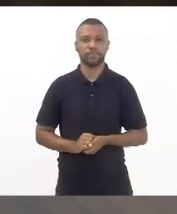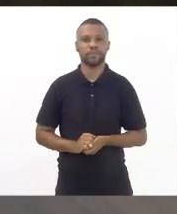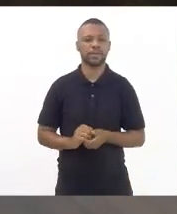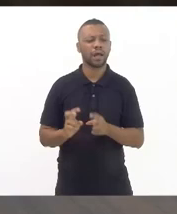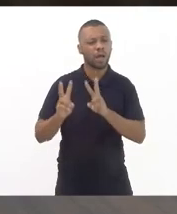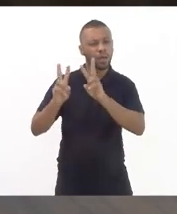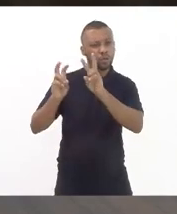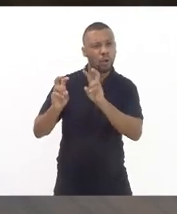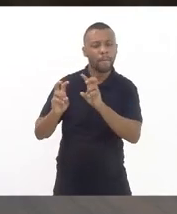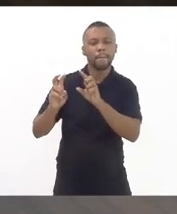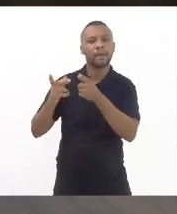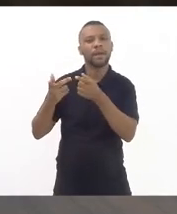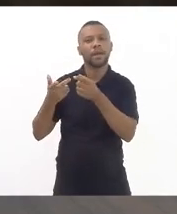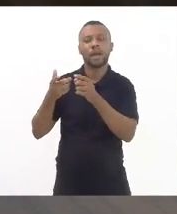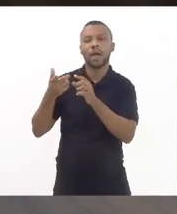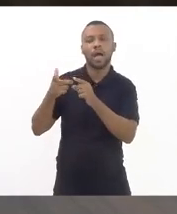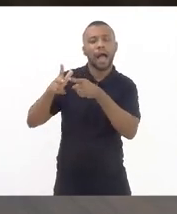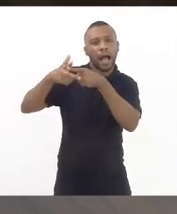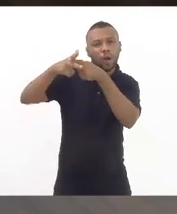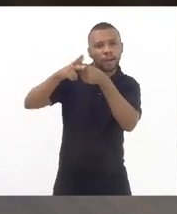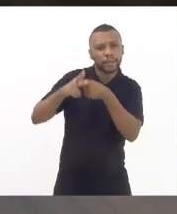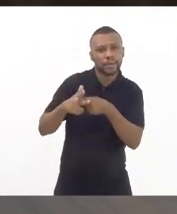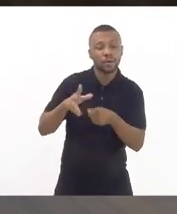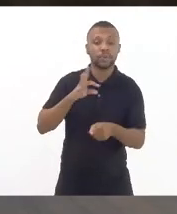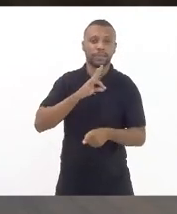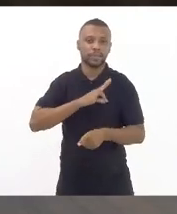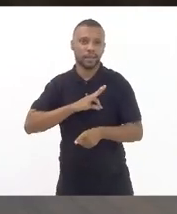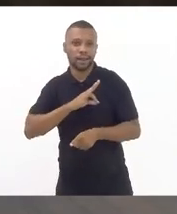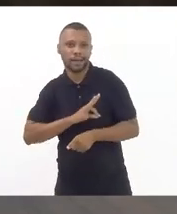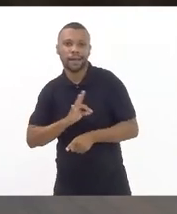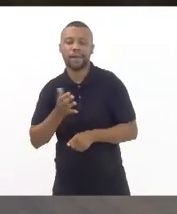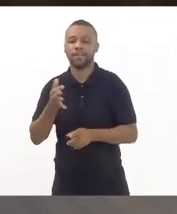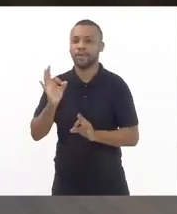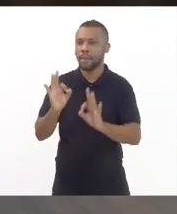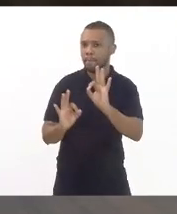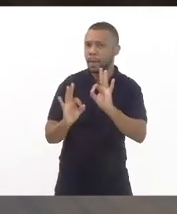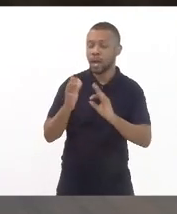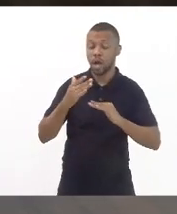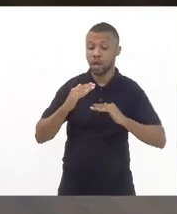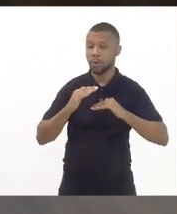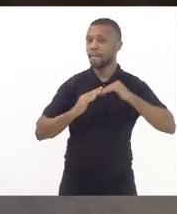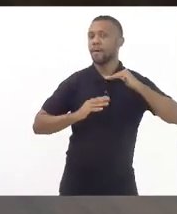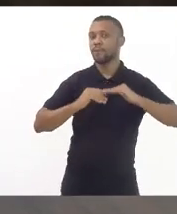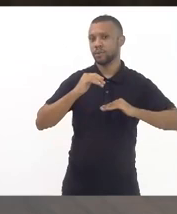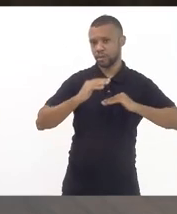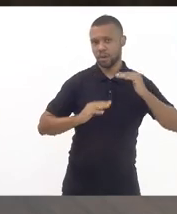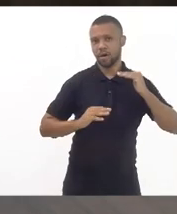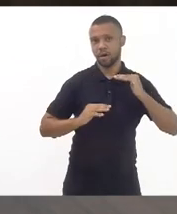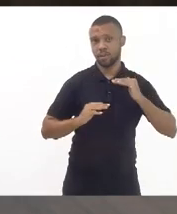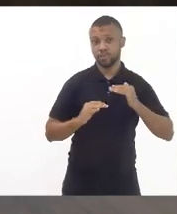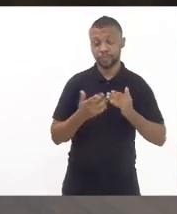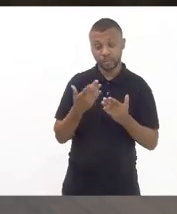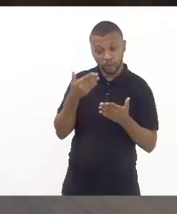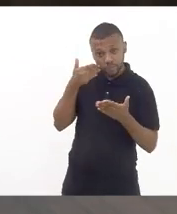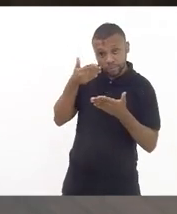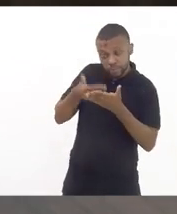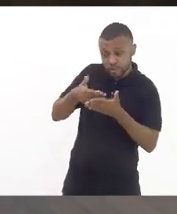de planos e cargos e salários. São 9 meses do término do